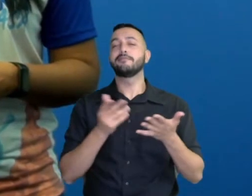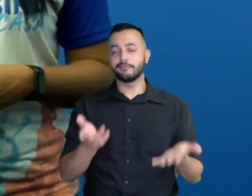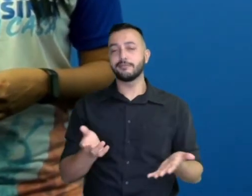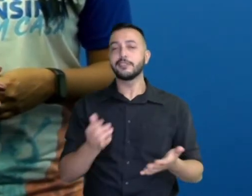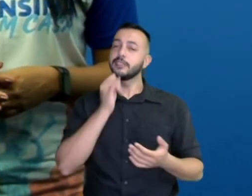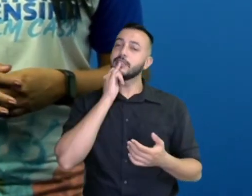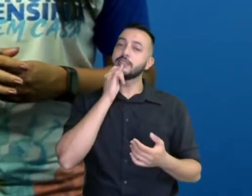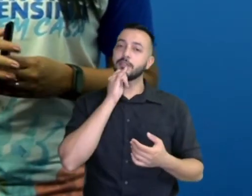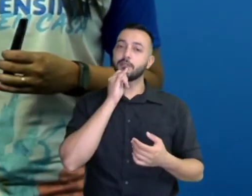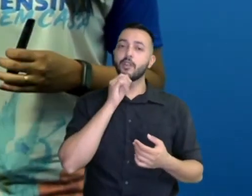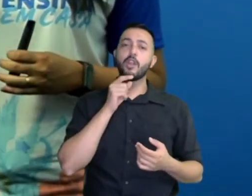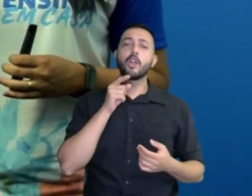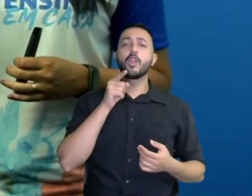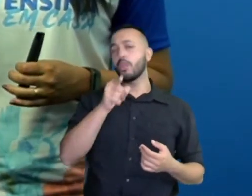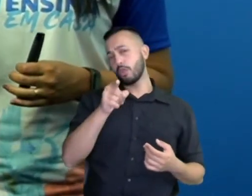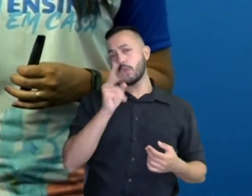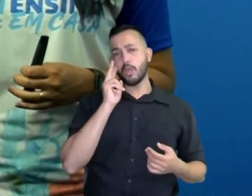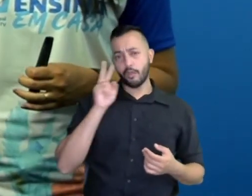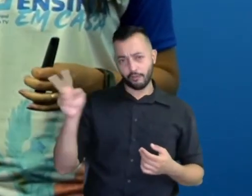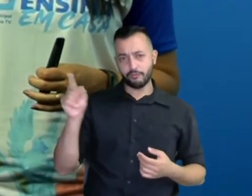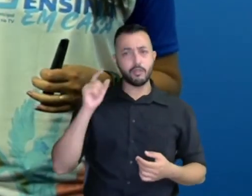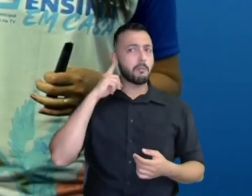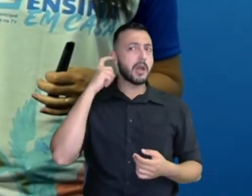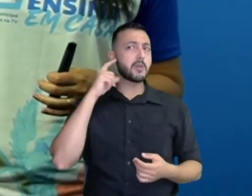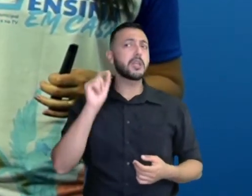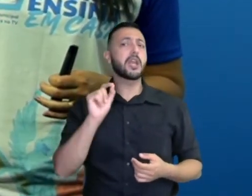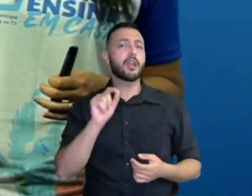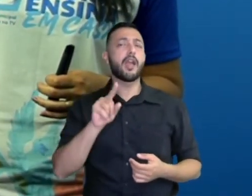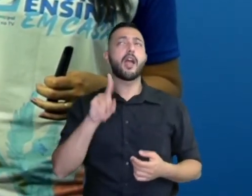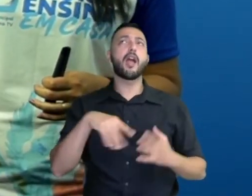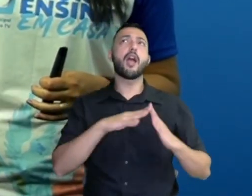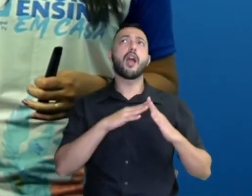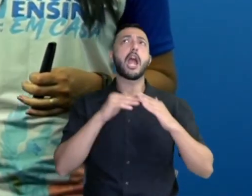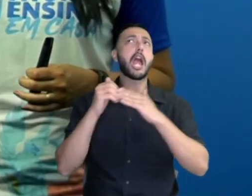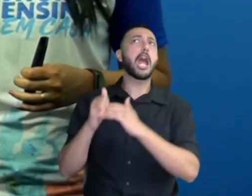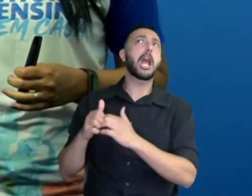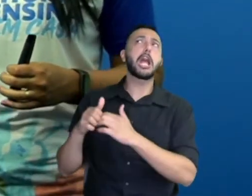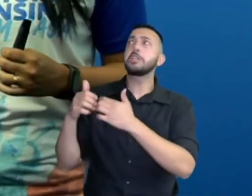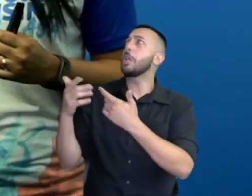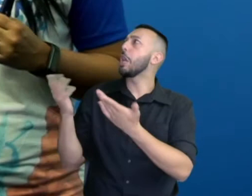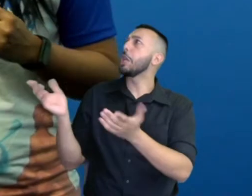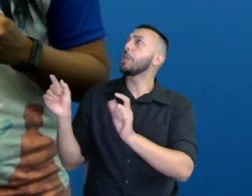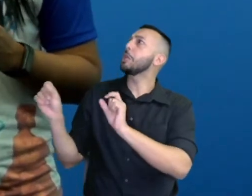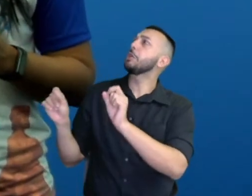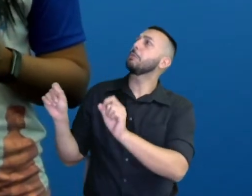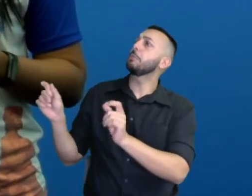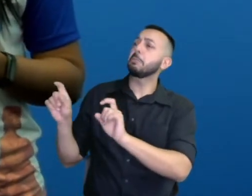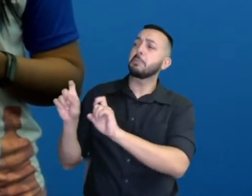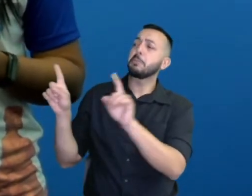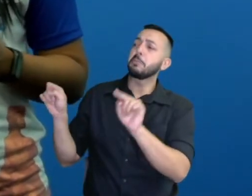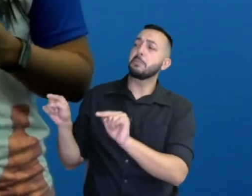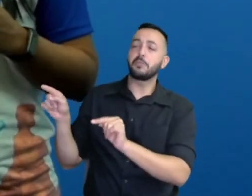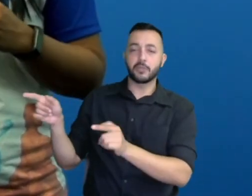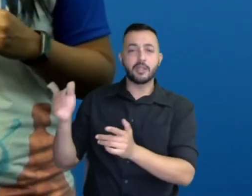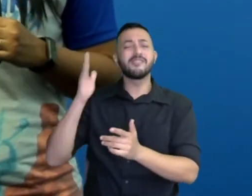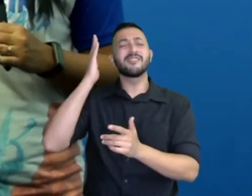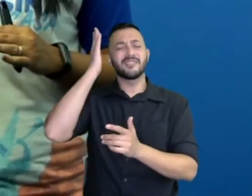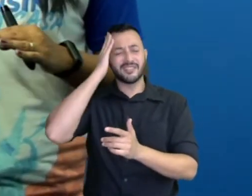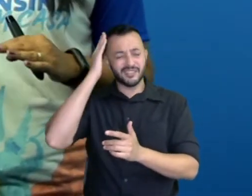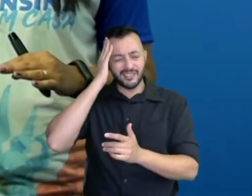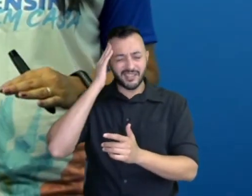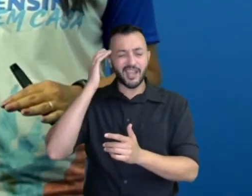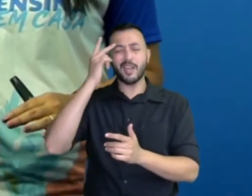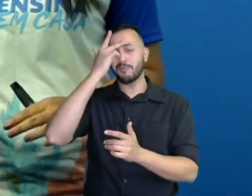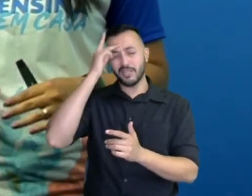gente diz assim, ai, tu viu quem estava fazendo barulho? Ah, foi um vizinho aí. Você sabe quem é aquele vizinho, mas para